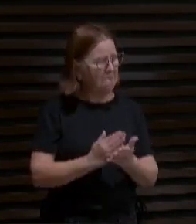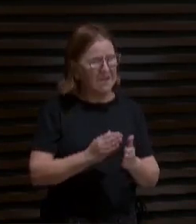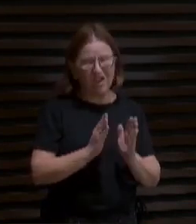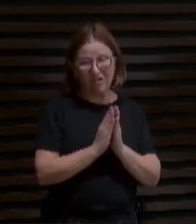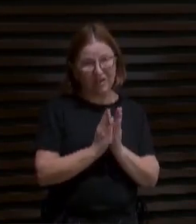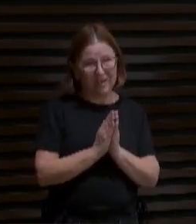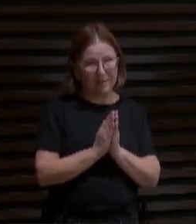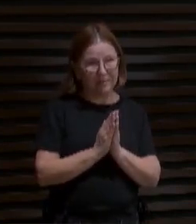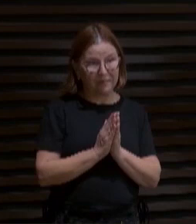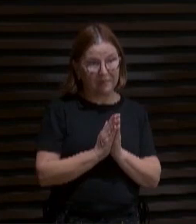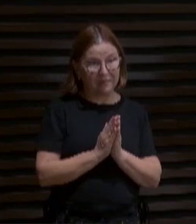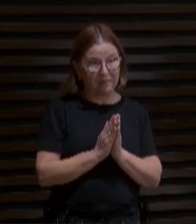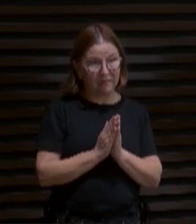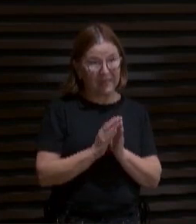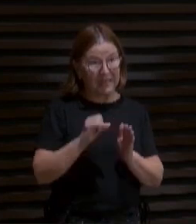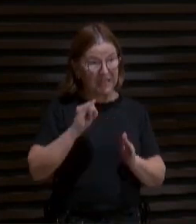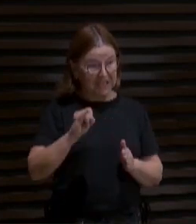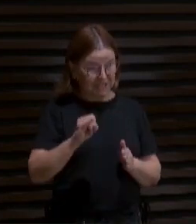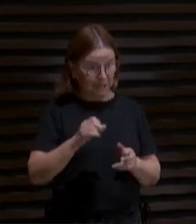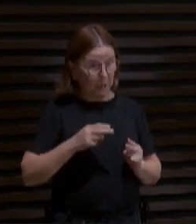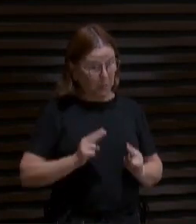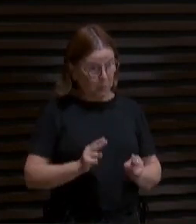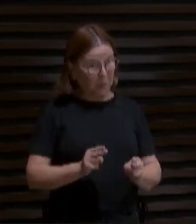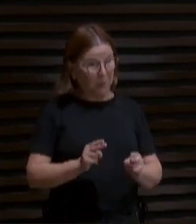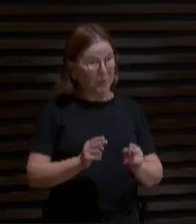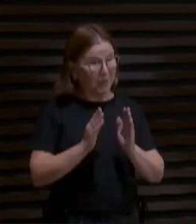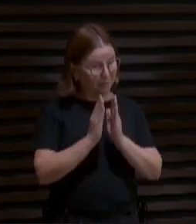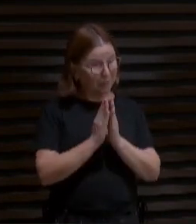tivesse orado mais, Deus tinha preservado.